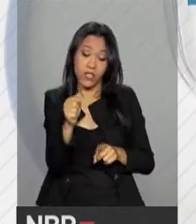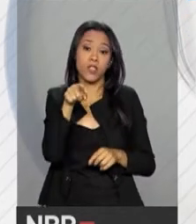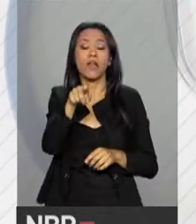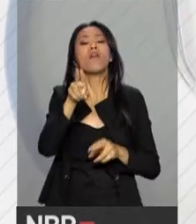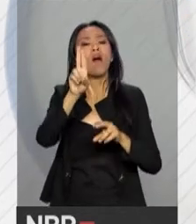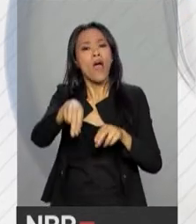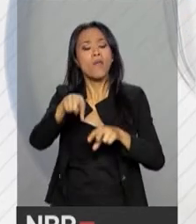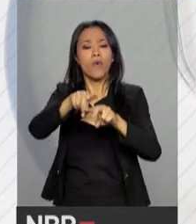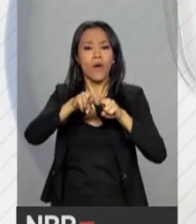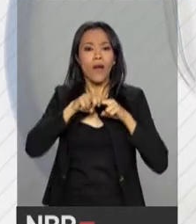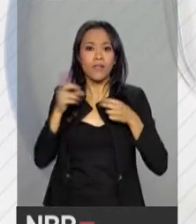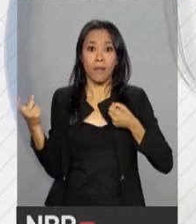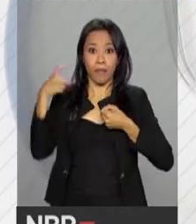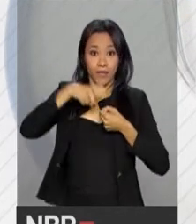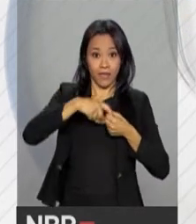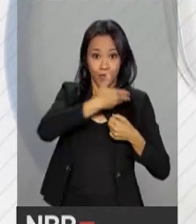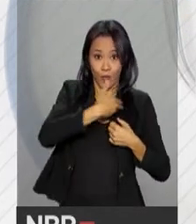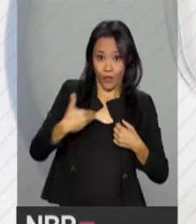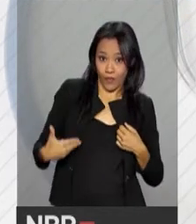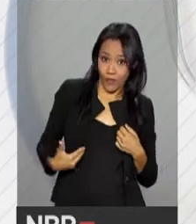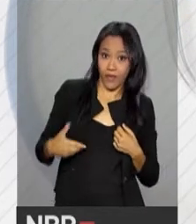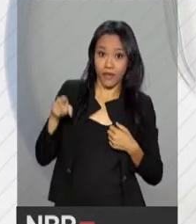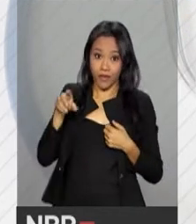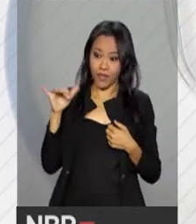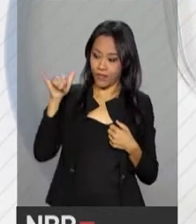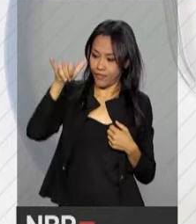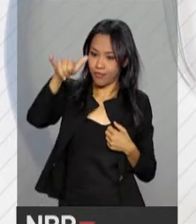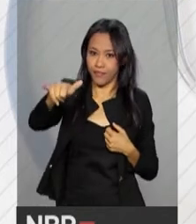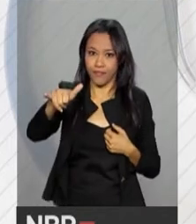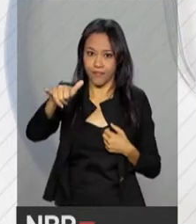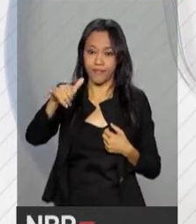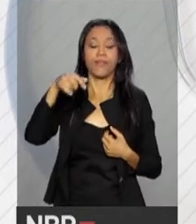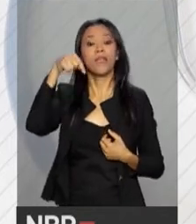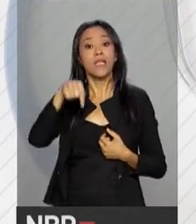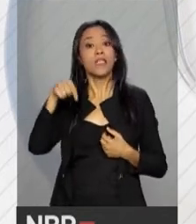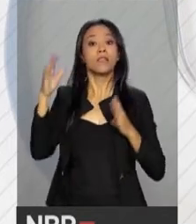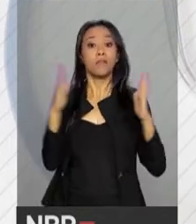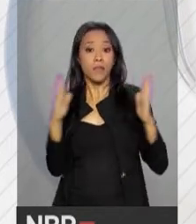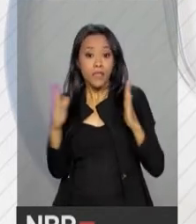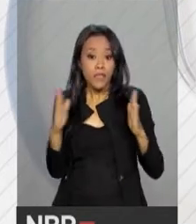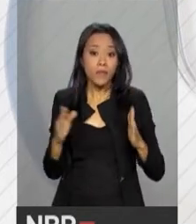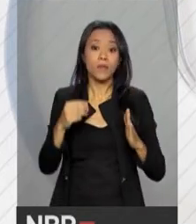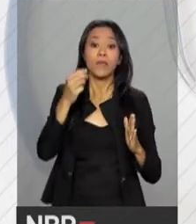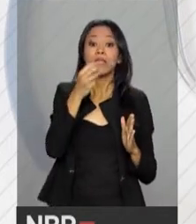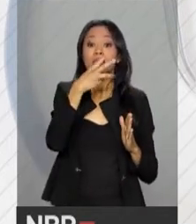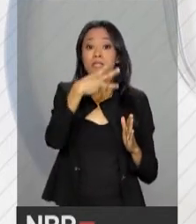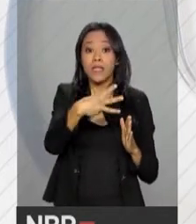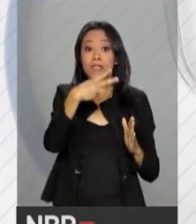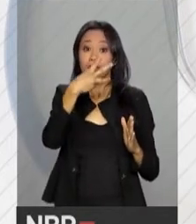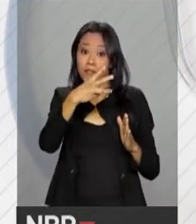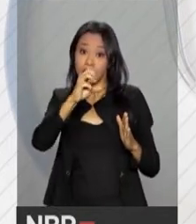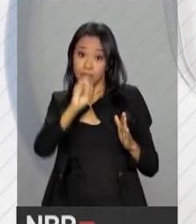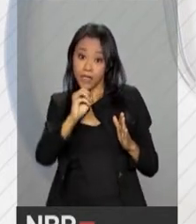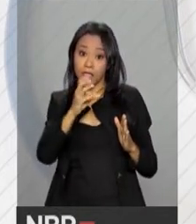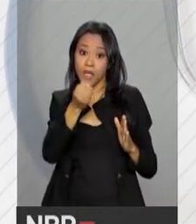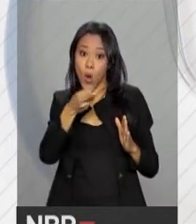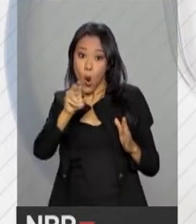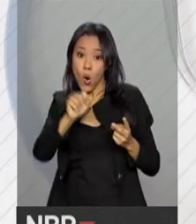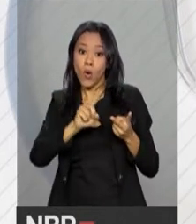foi por conta da parceria entre o governo e as companhias aéreas nesse período foram 330 órgãos